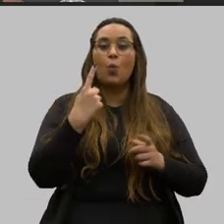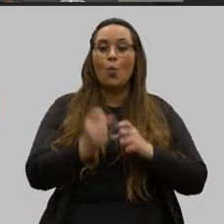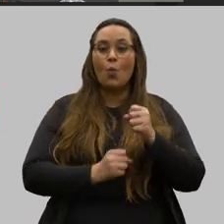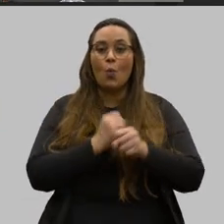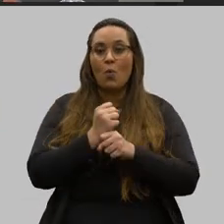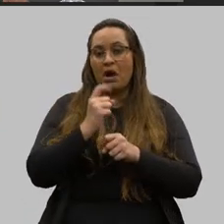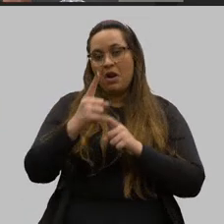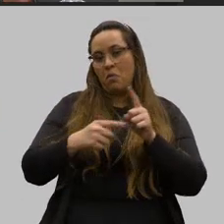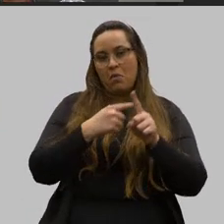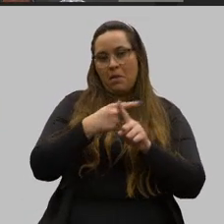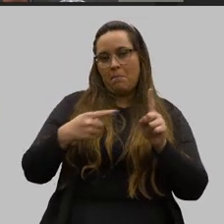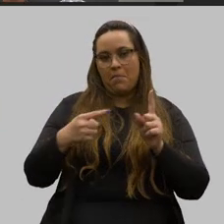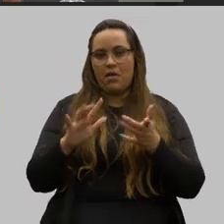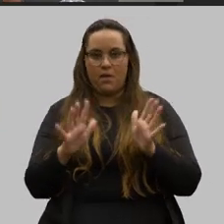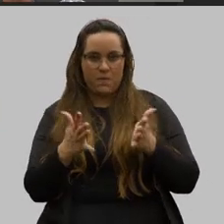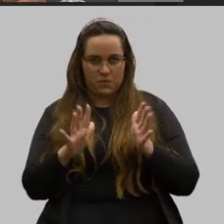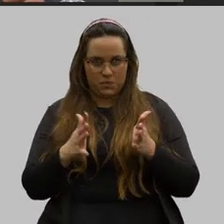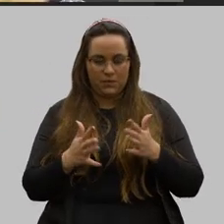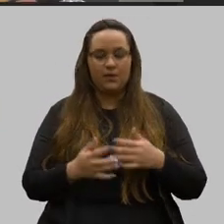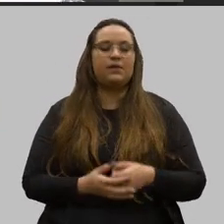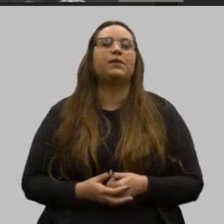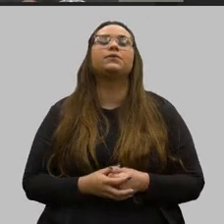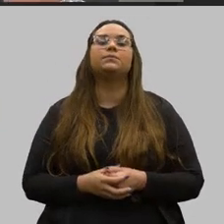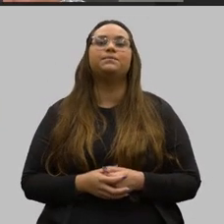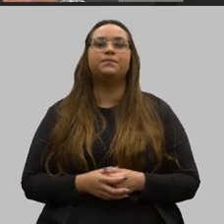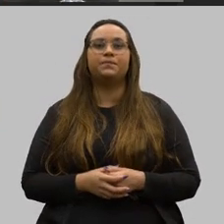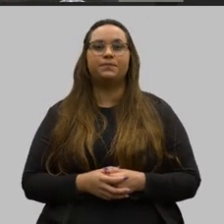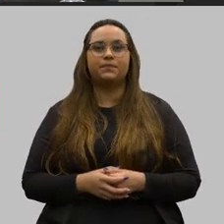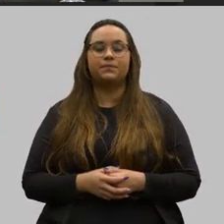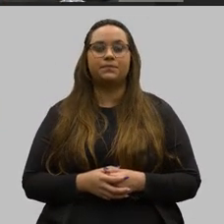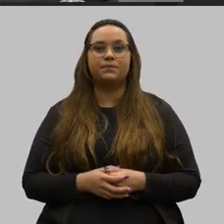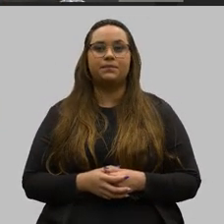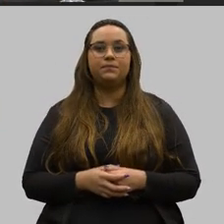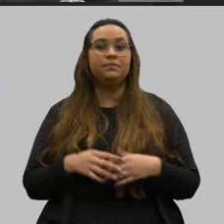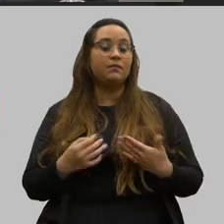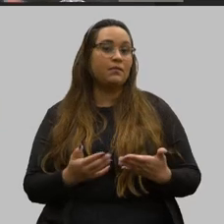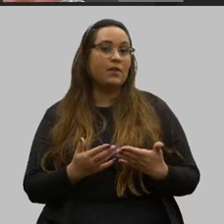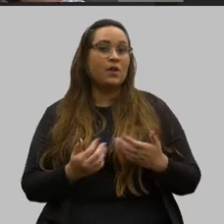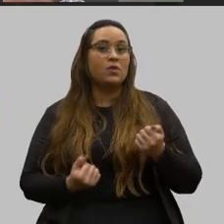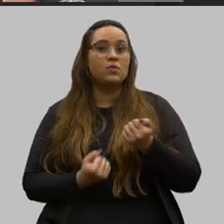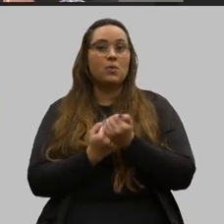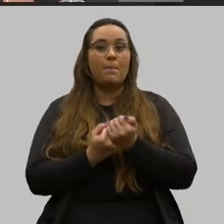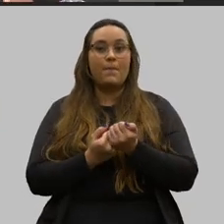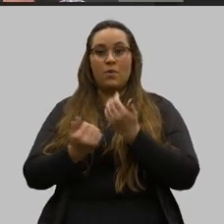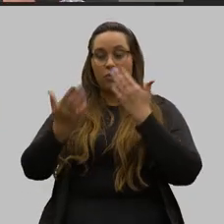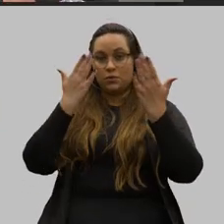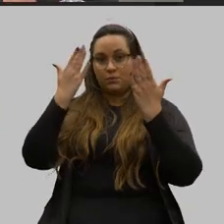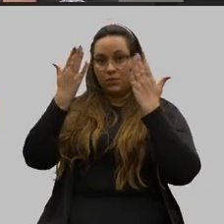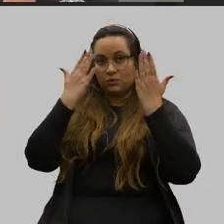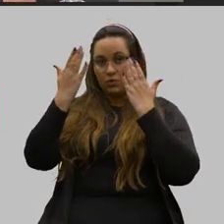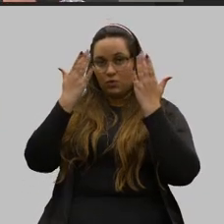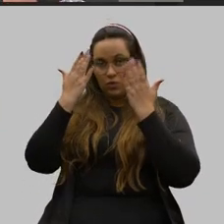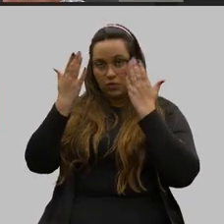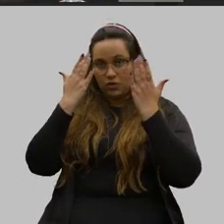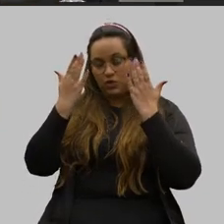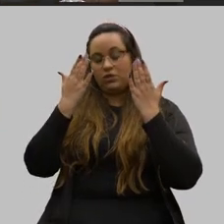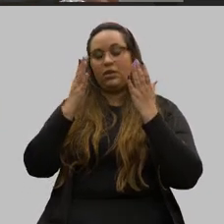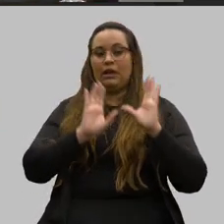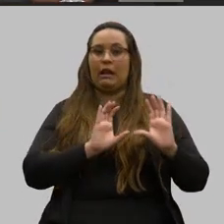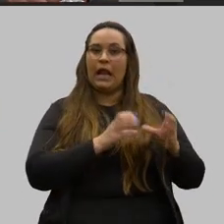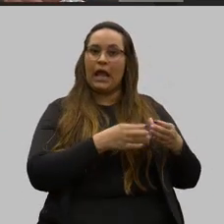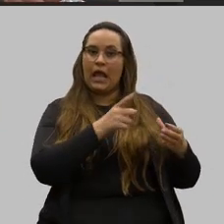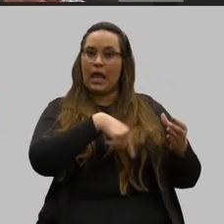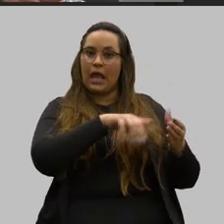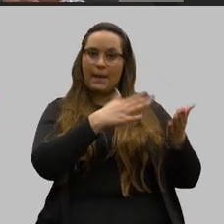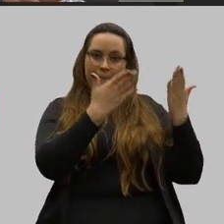meio das suas atividades suporte psicológico A ideia é sempre ter um acionamento da equipe de Psicologia E